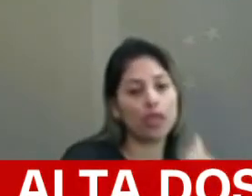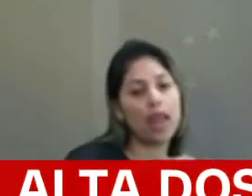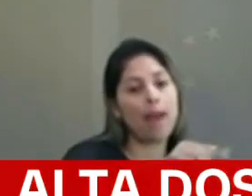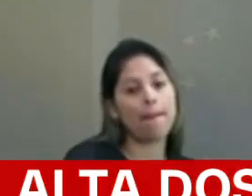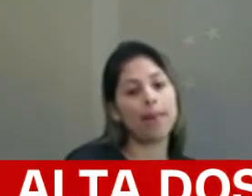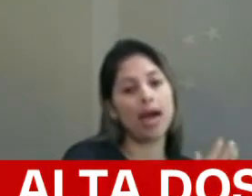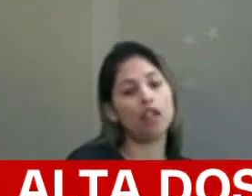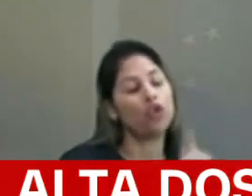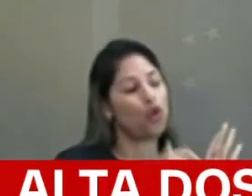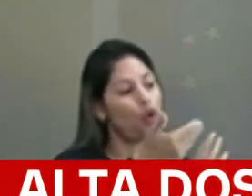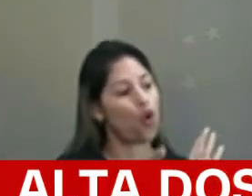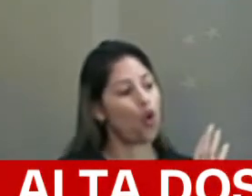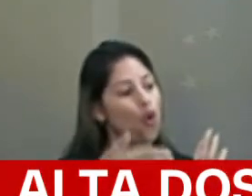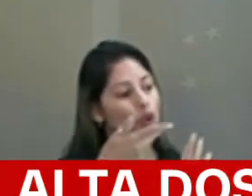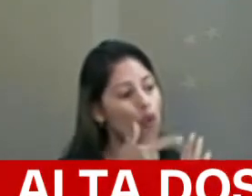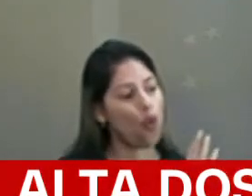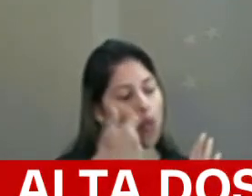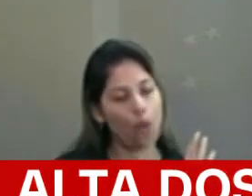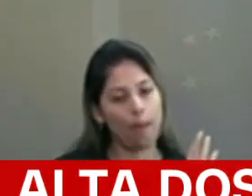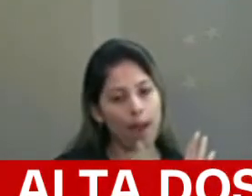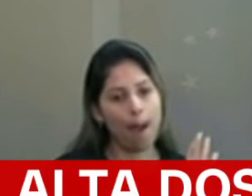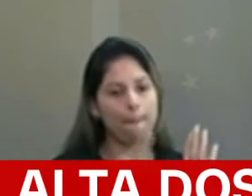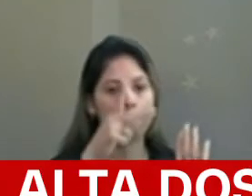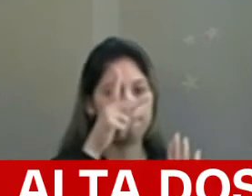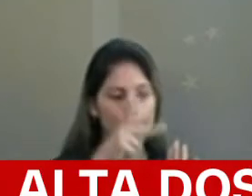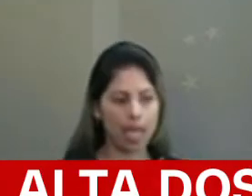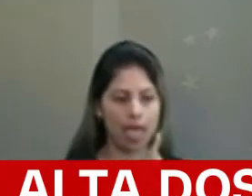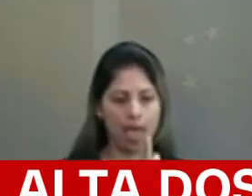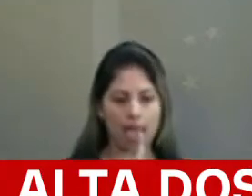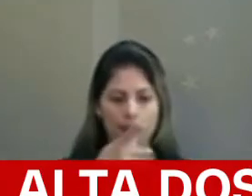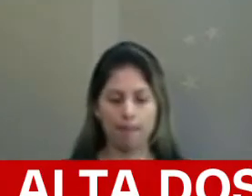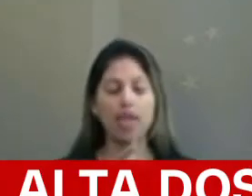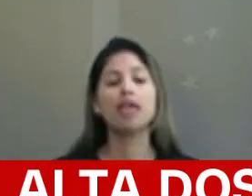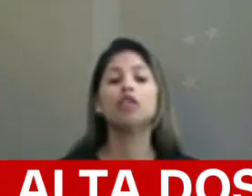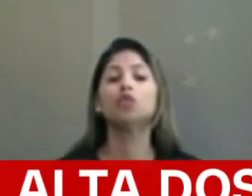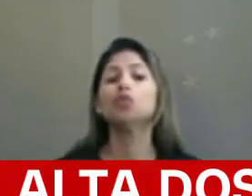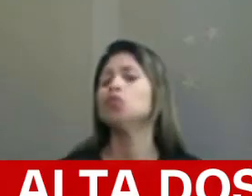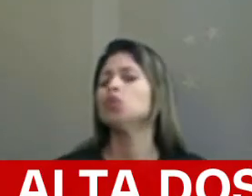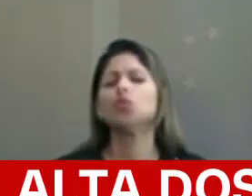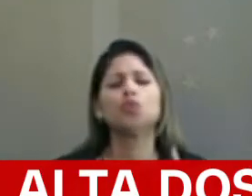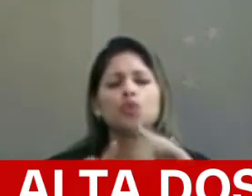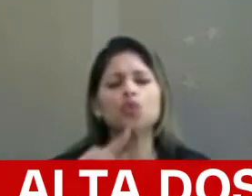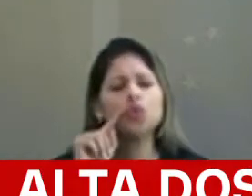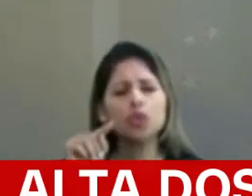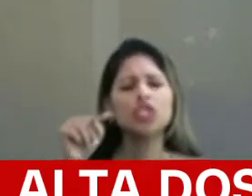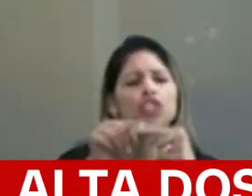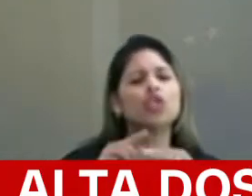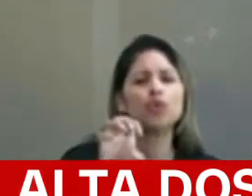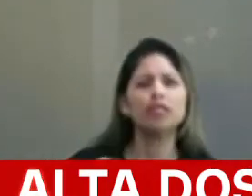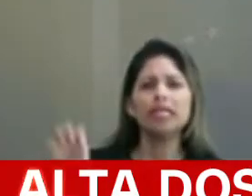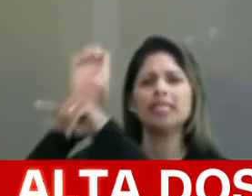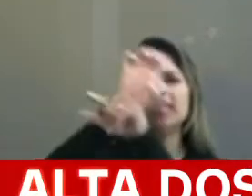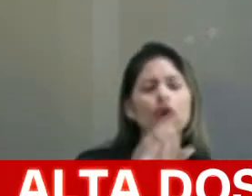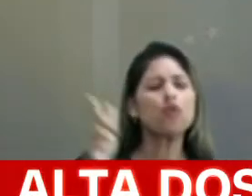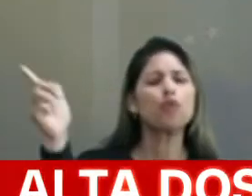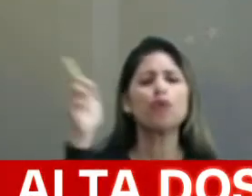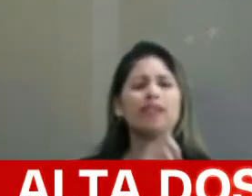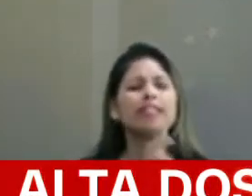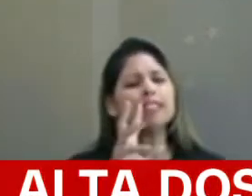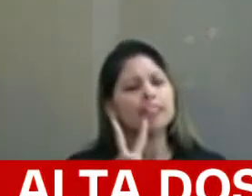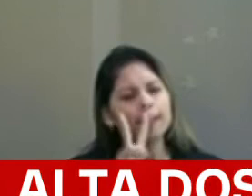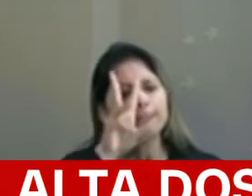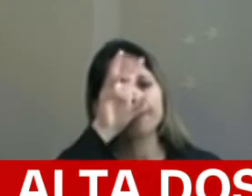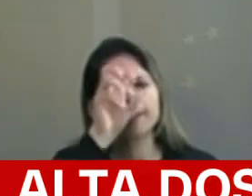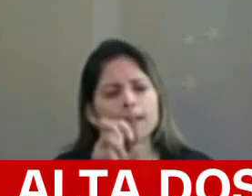o PLP. Ainda que tudo indique que os estados terão condições de suportar a perda potencial